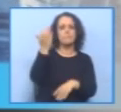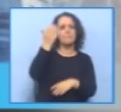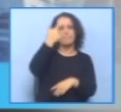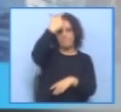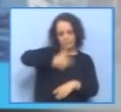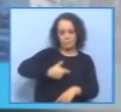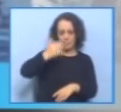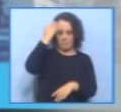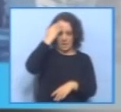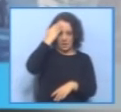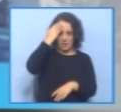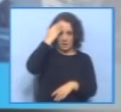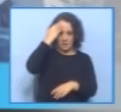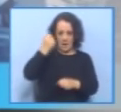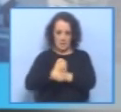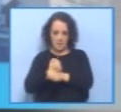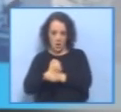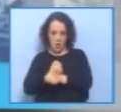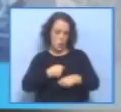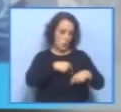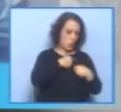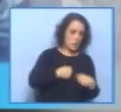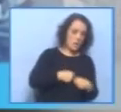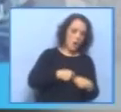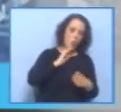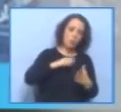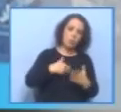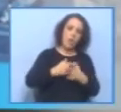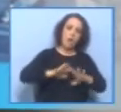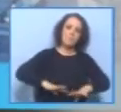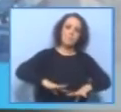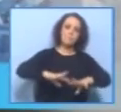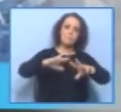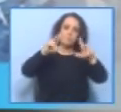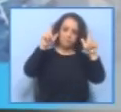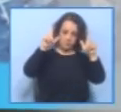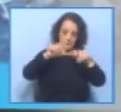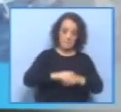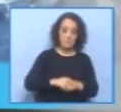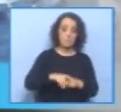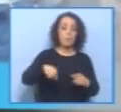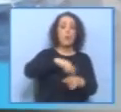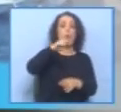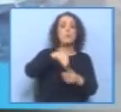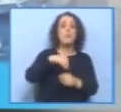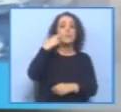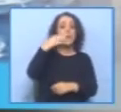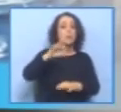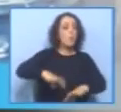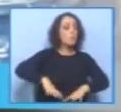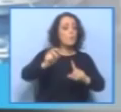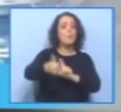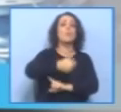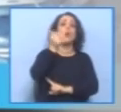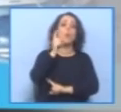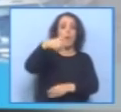coração, seja ação, se desenvolvesse. E aqui o contexto mais natural é a família, porque a